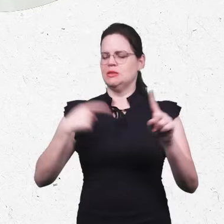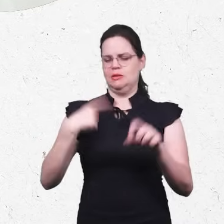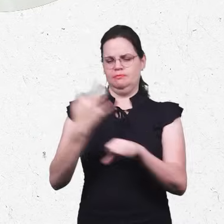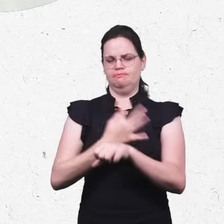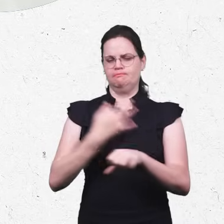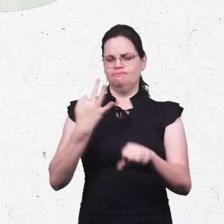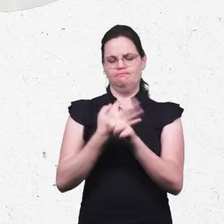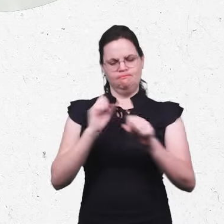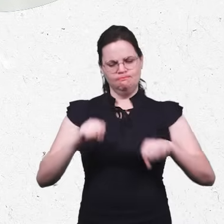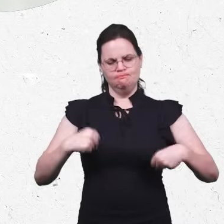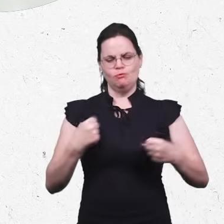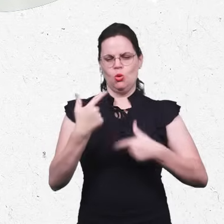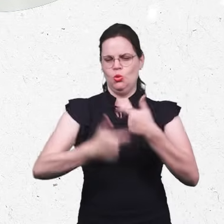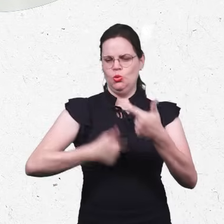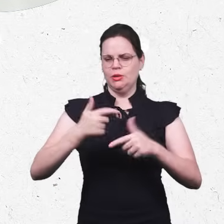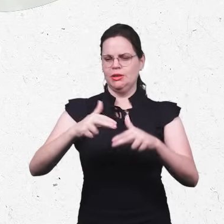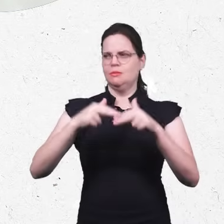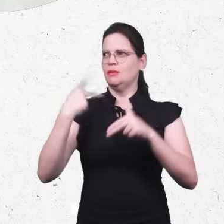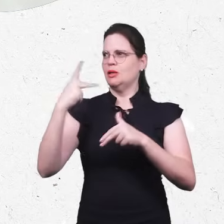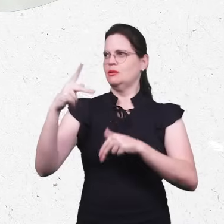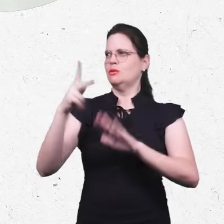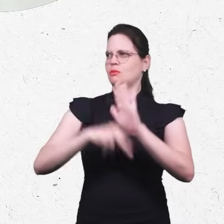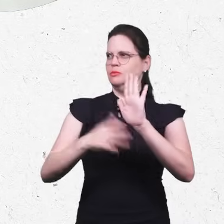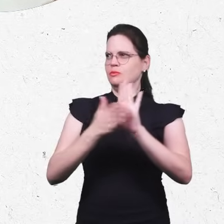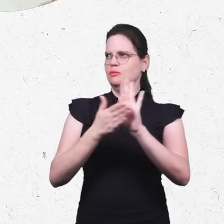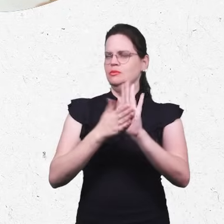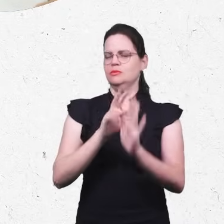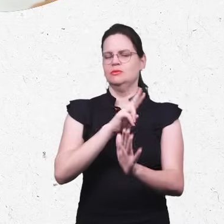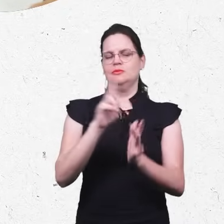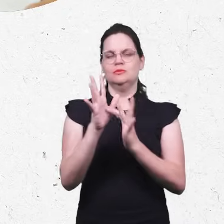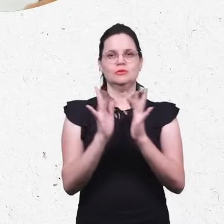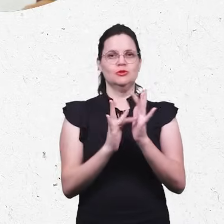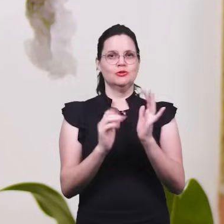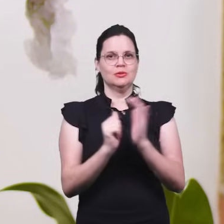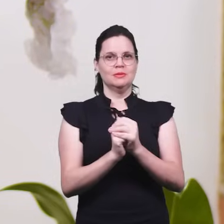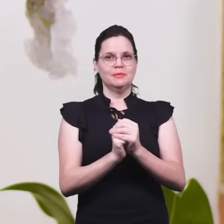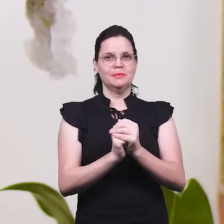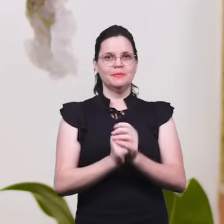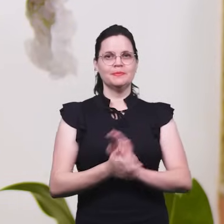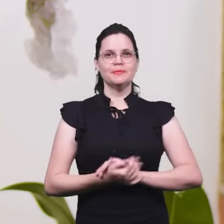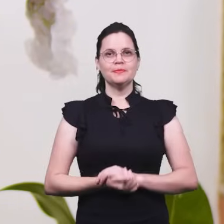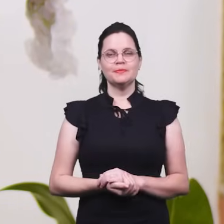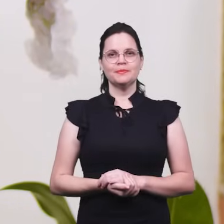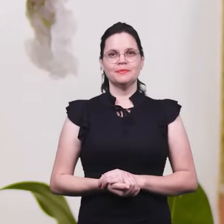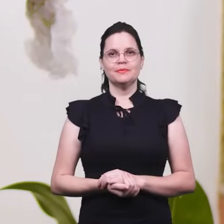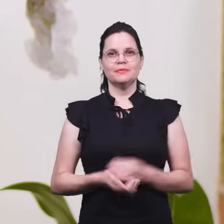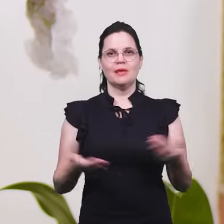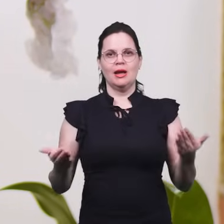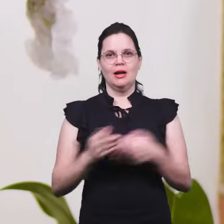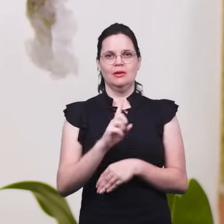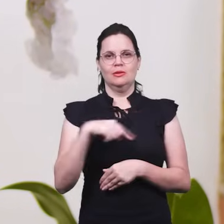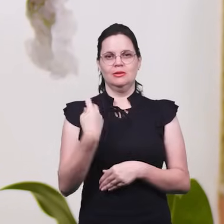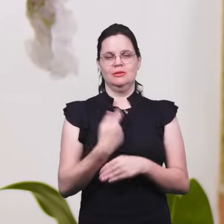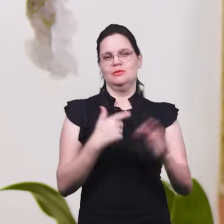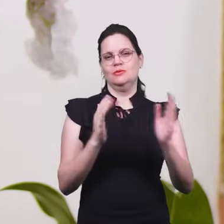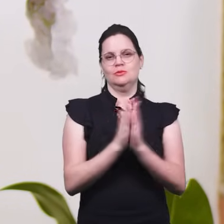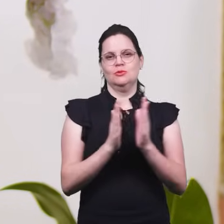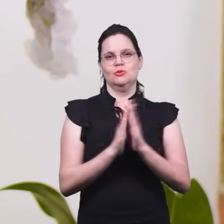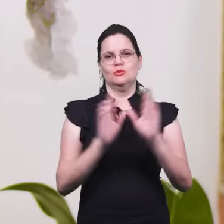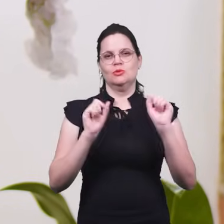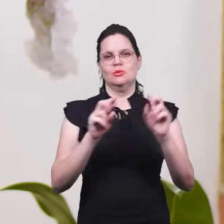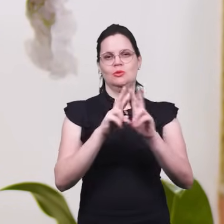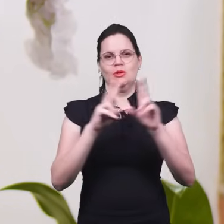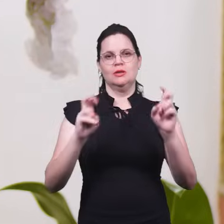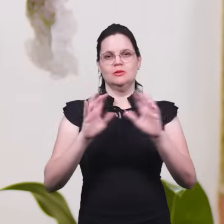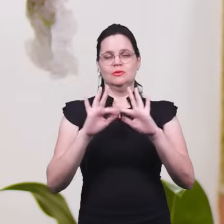lutando pela Tua obra, Deus, pela Tua palavra. Nós oramos em nome de Jesus. Amém. Amém. Agora nós vamos fazer uma intercessão pelas